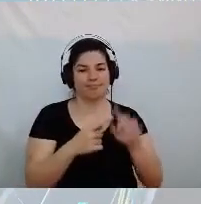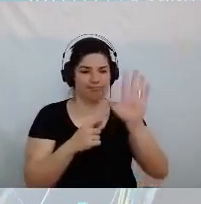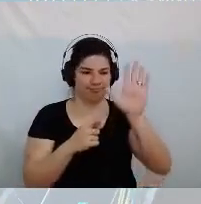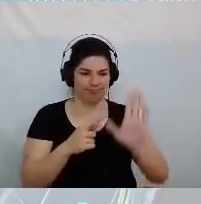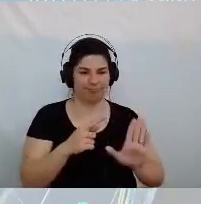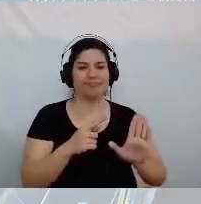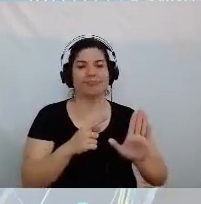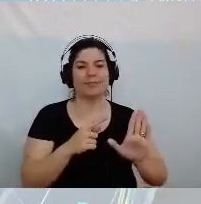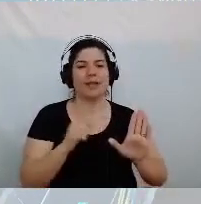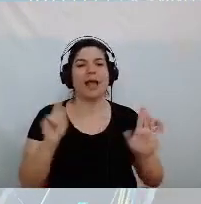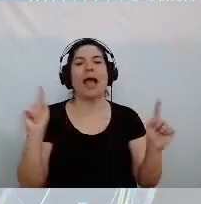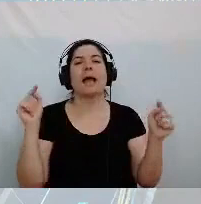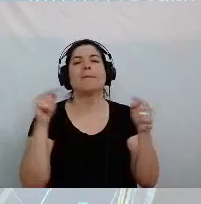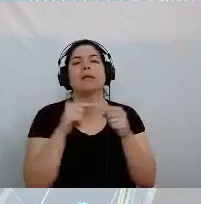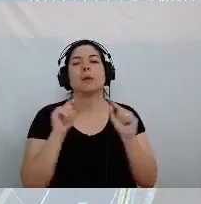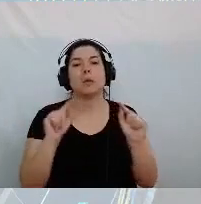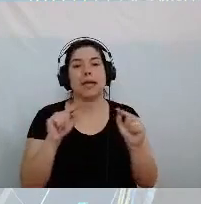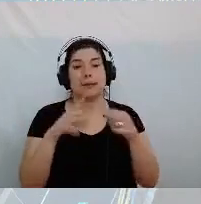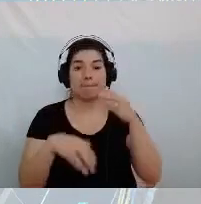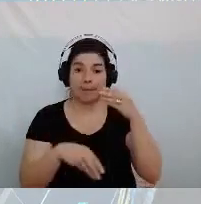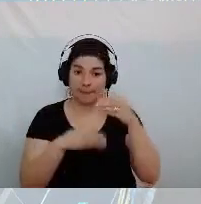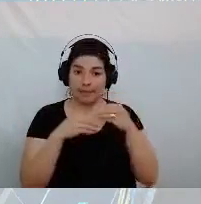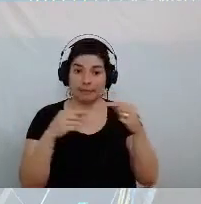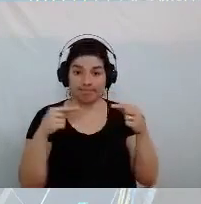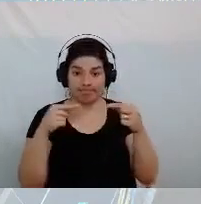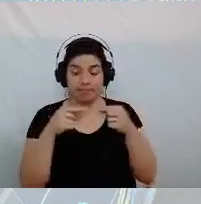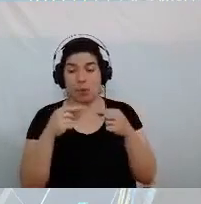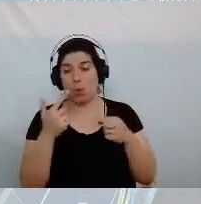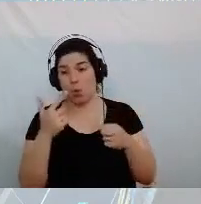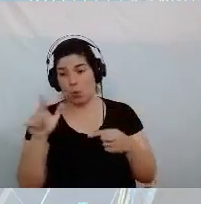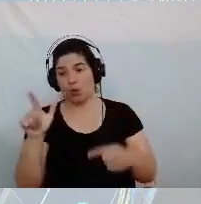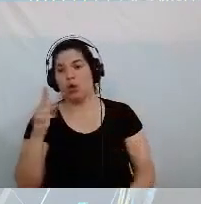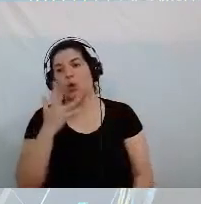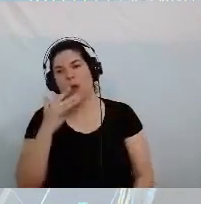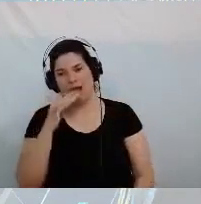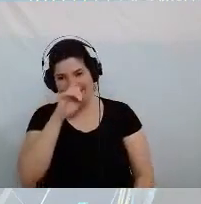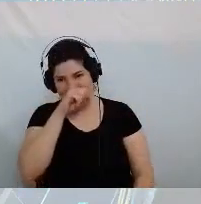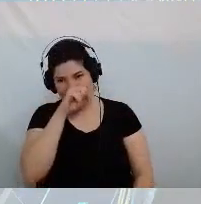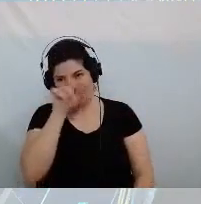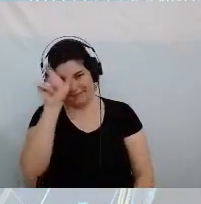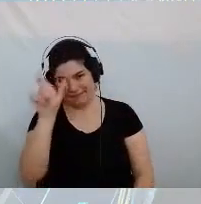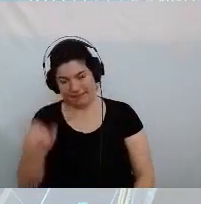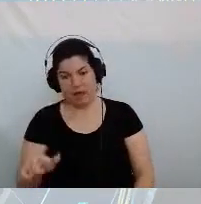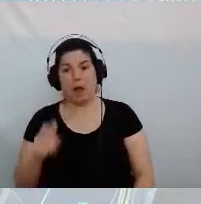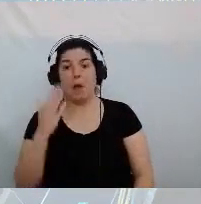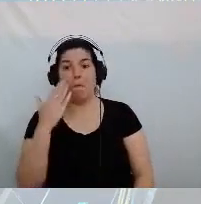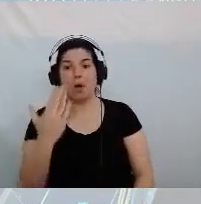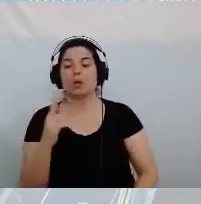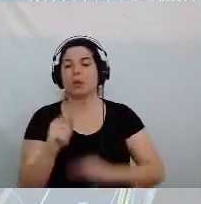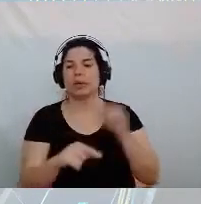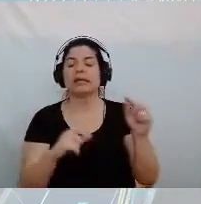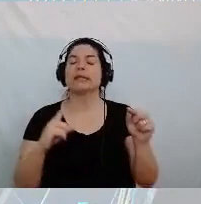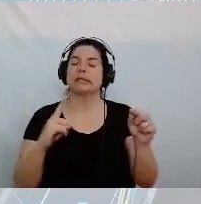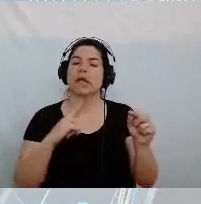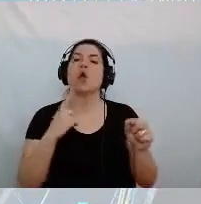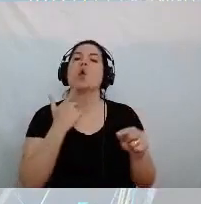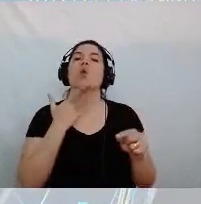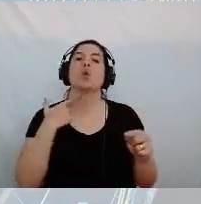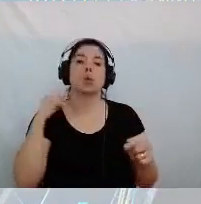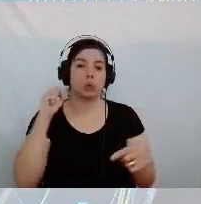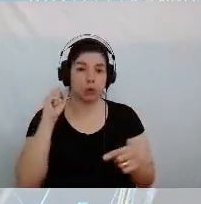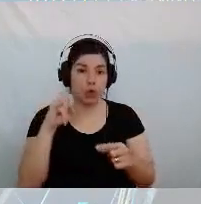em implementação o ciclo da direita acaba trazendo um pouco mais de de evidência a intenção